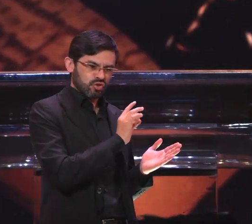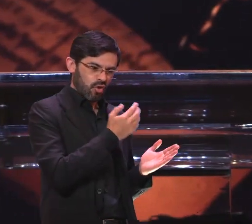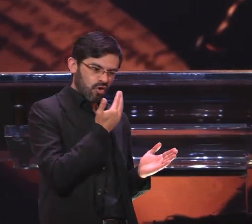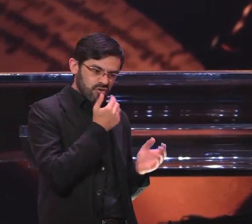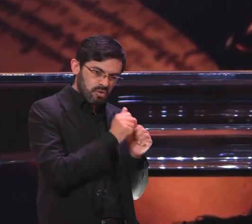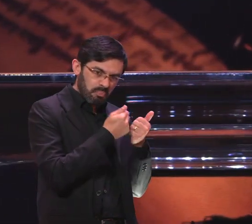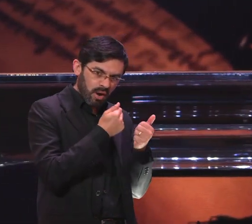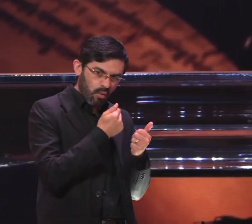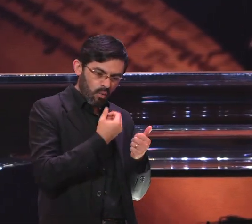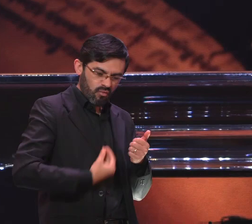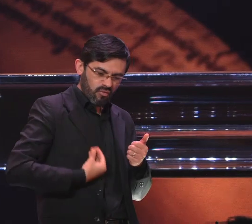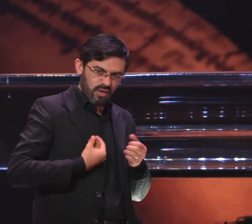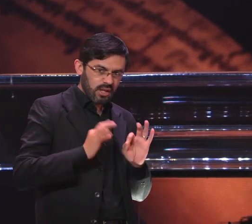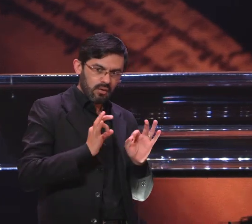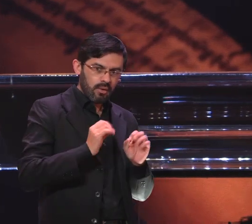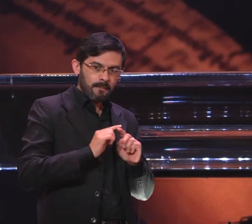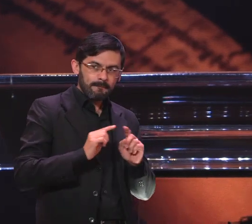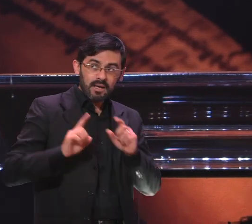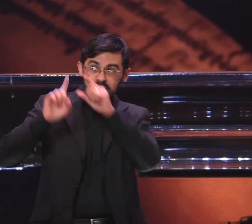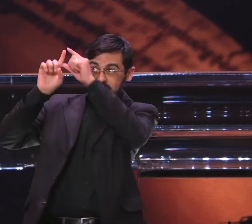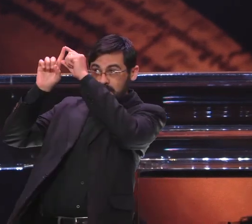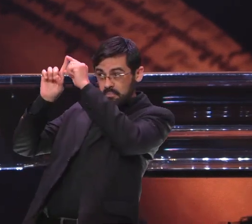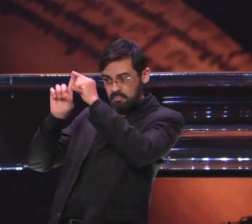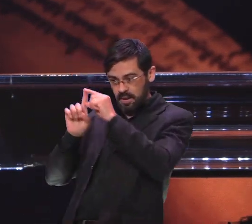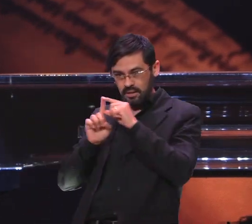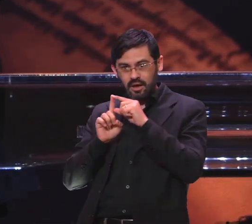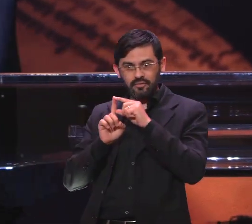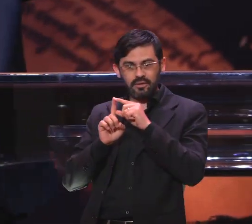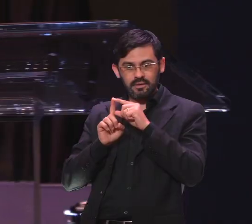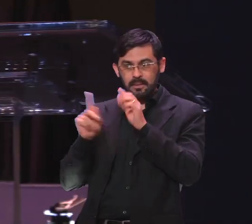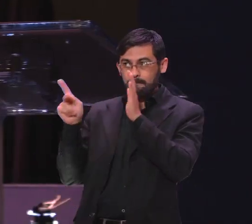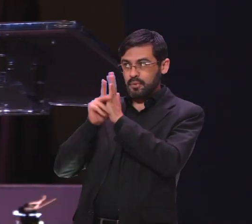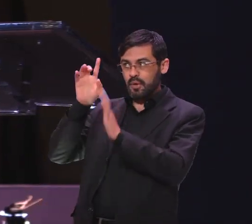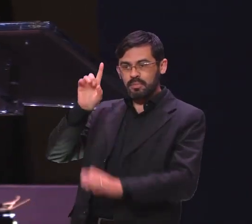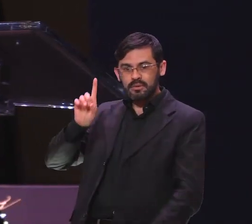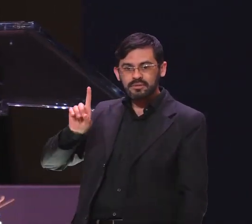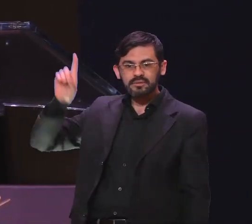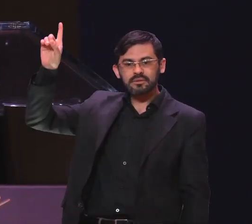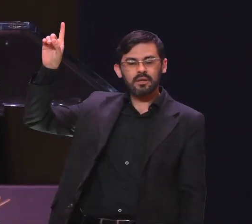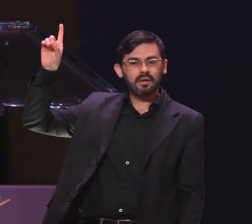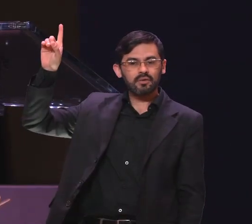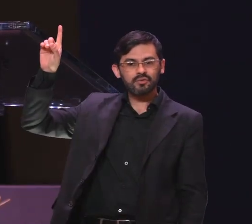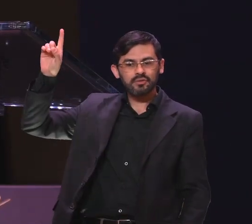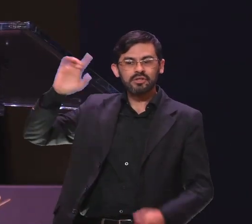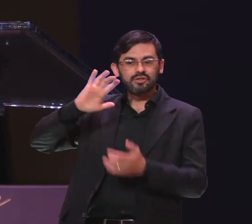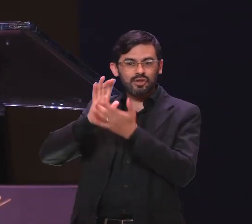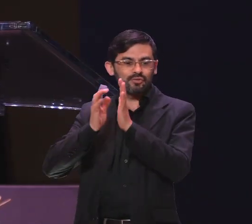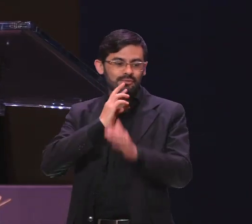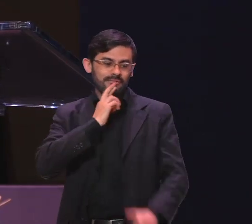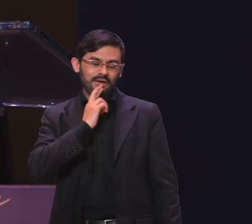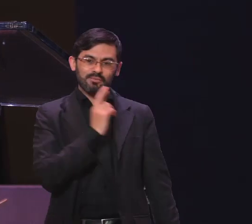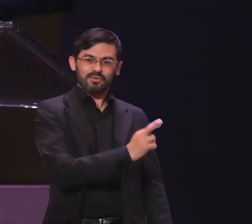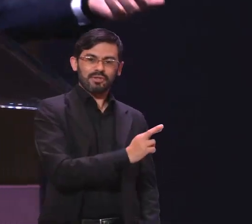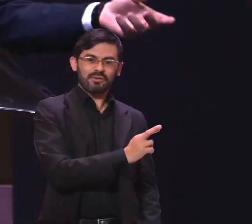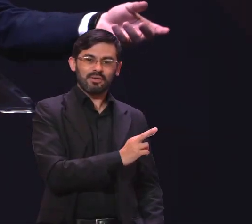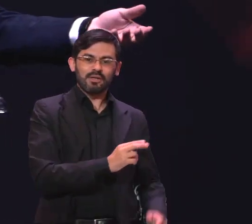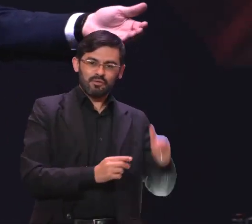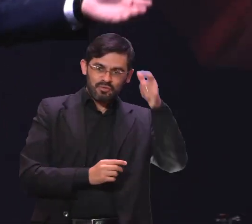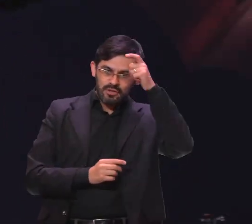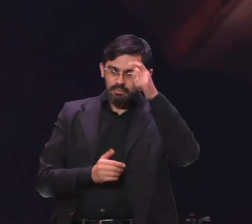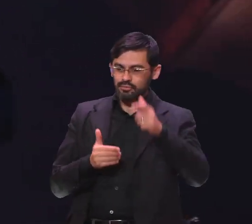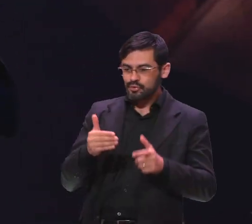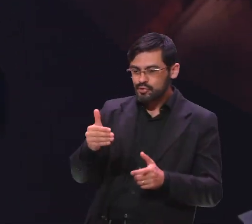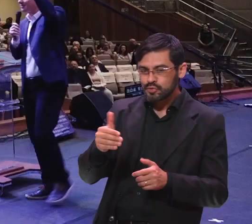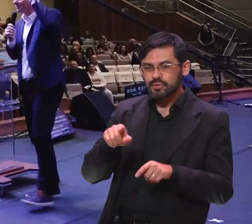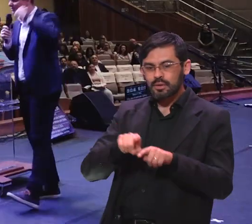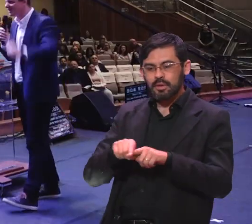pão viverá o homem, mas de toda a palavra que procede da boca de Deus. O inimigo continua, o